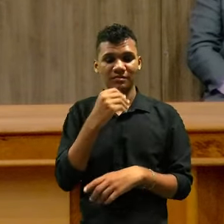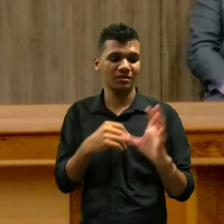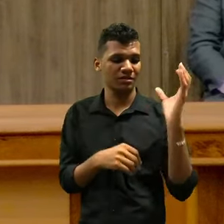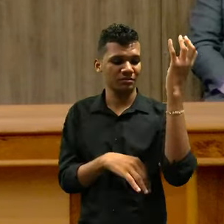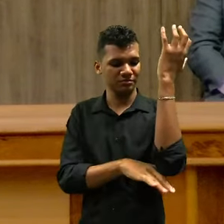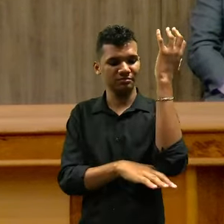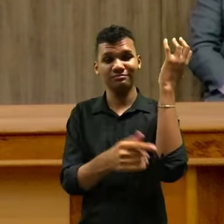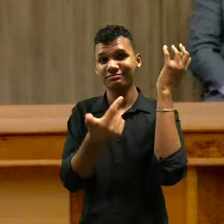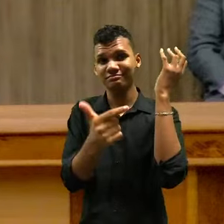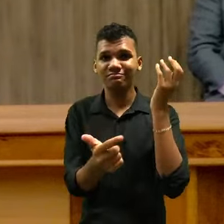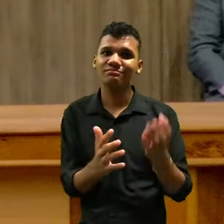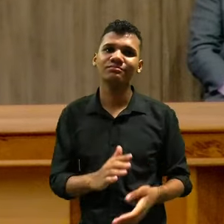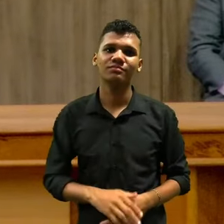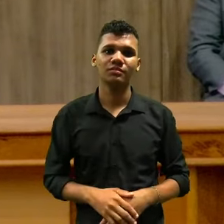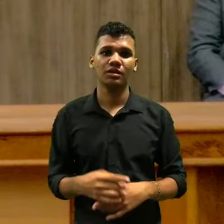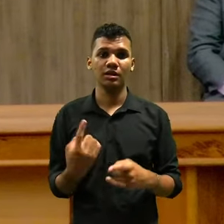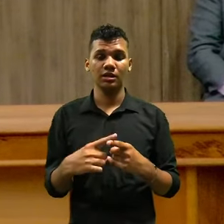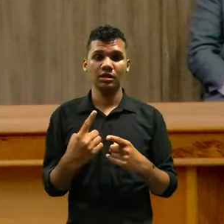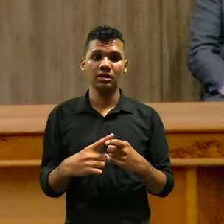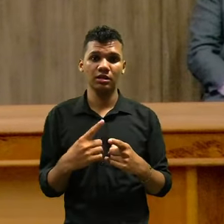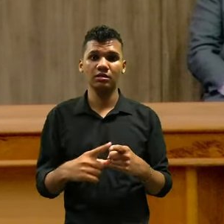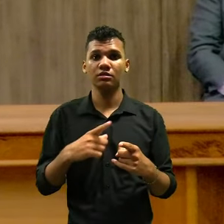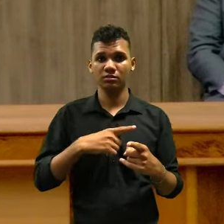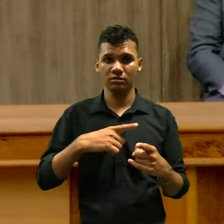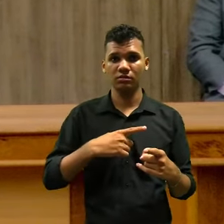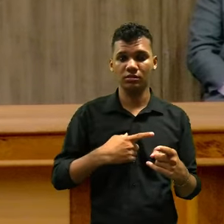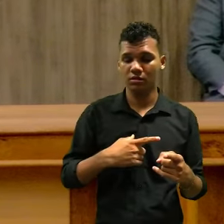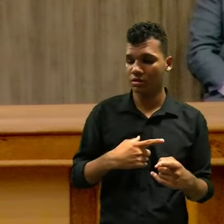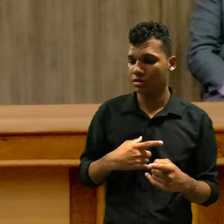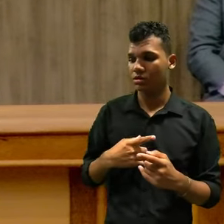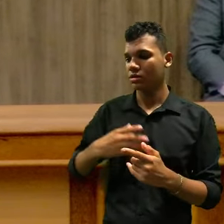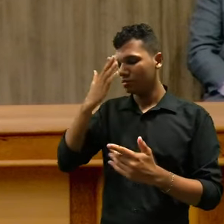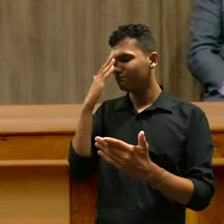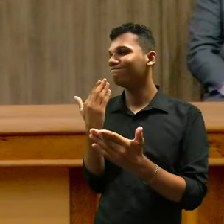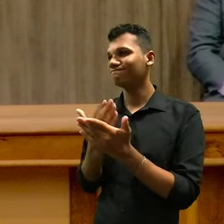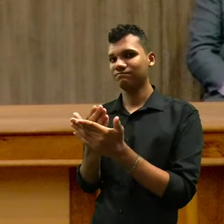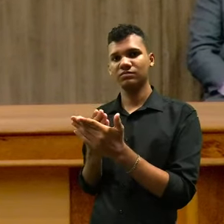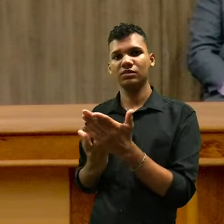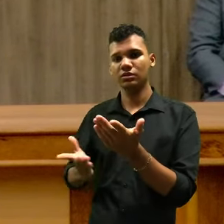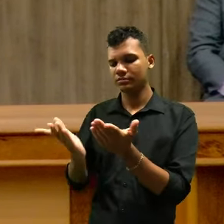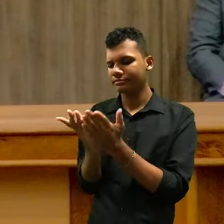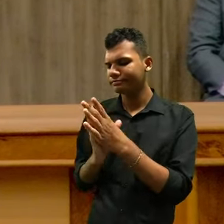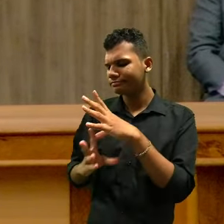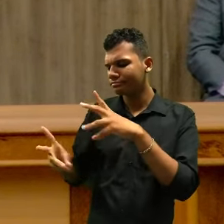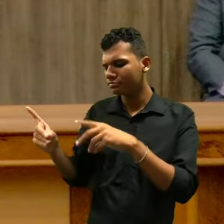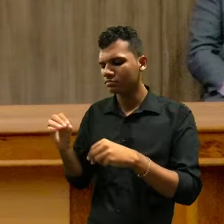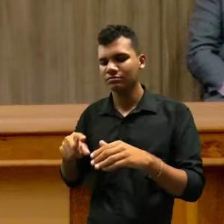de crente que tem terra profunda ele é